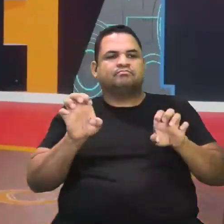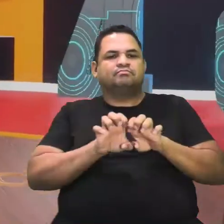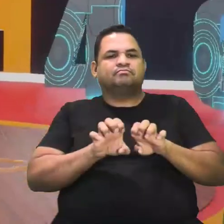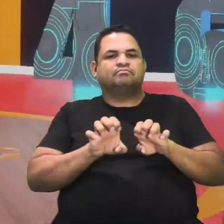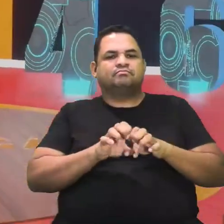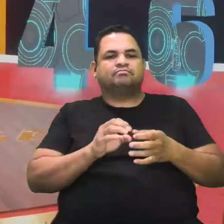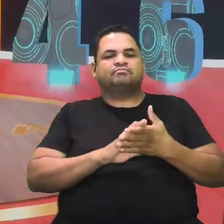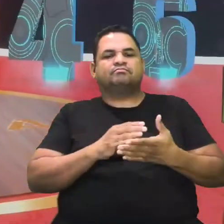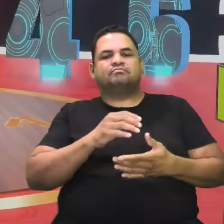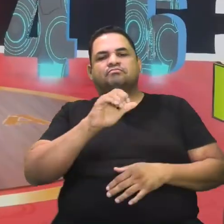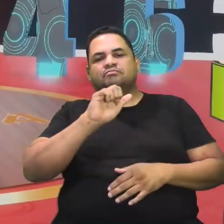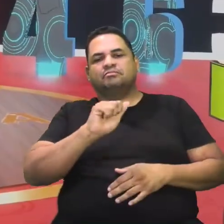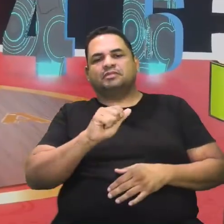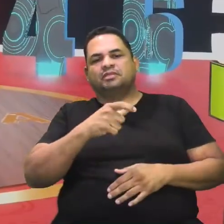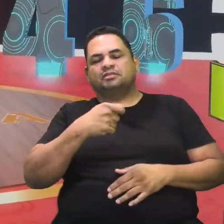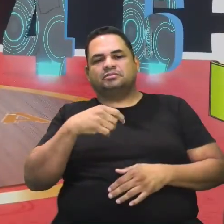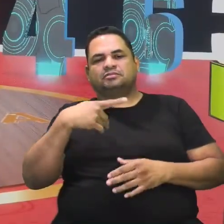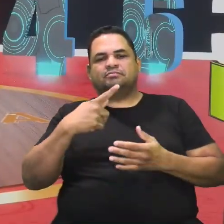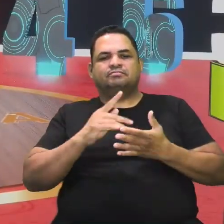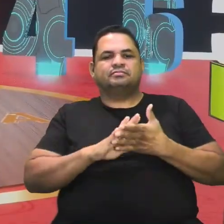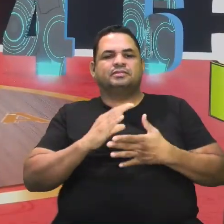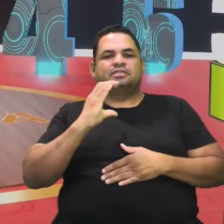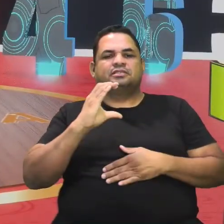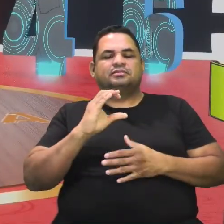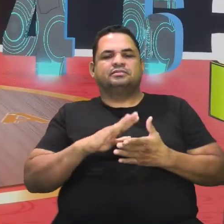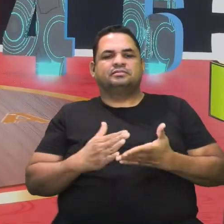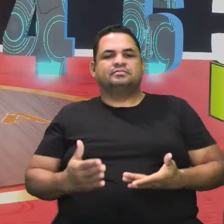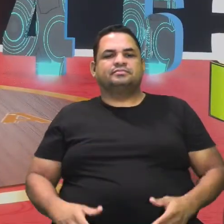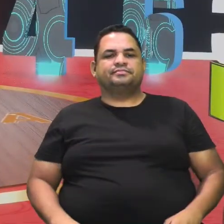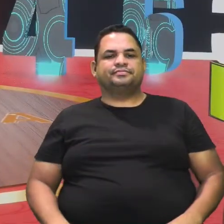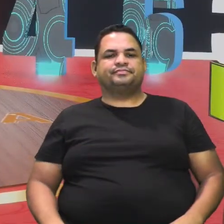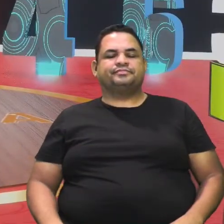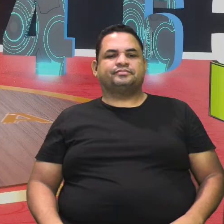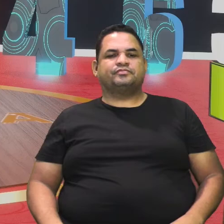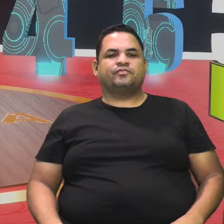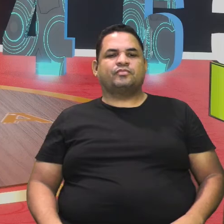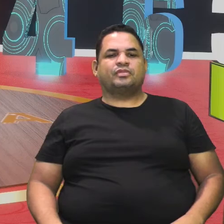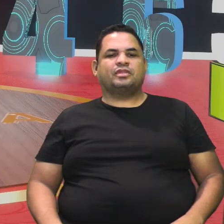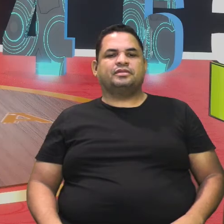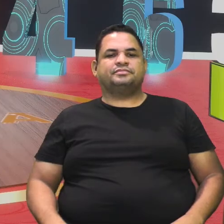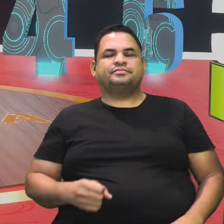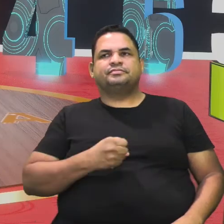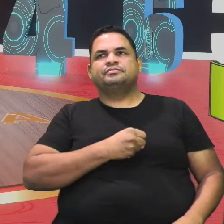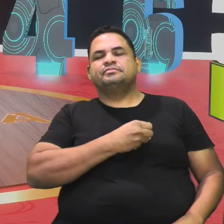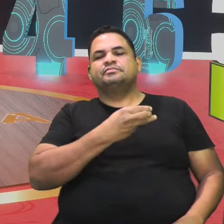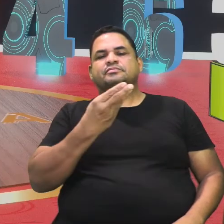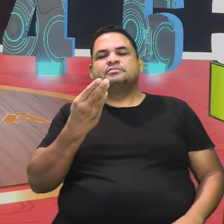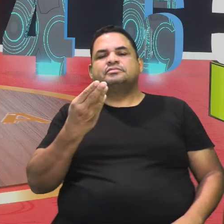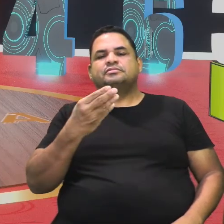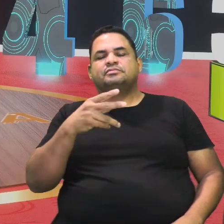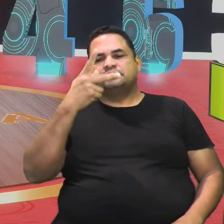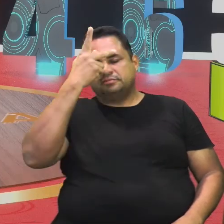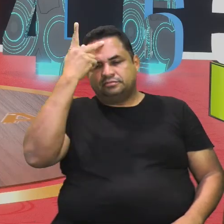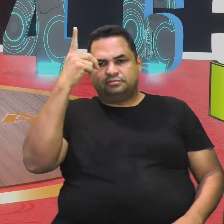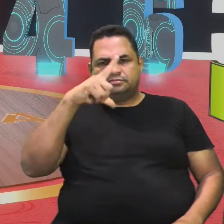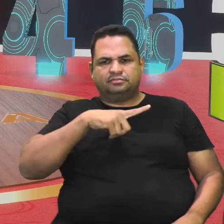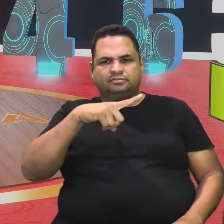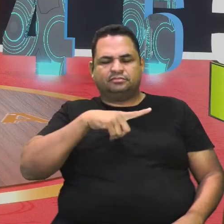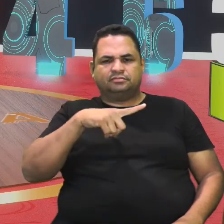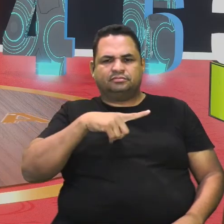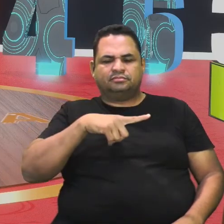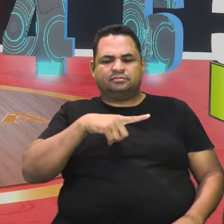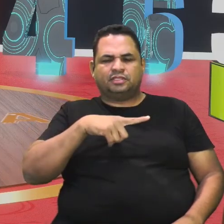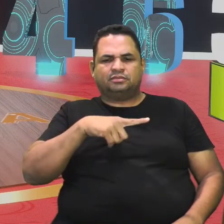equação, né? X do ponto, mais BY do ponto, mais C, enfim, tá? Mas e aí, quantas pessoas tinha no ônibus? Peraí, vamos